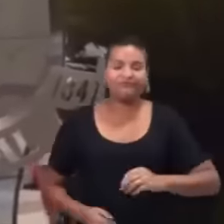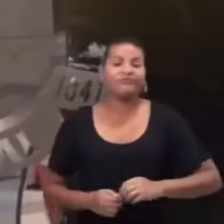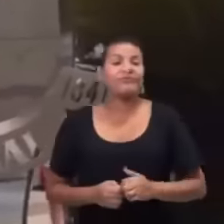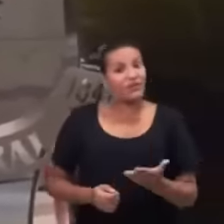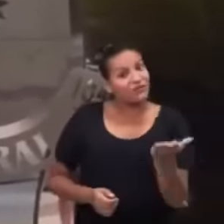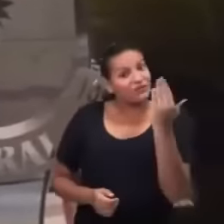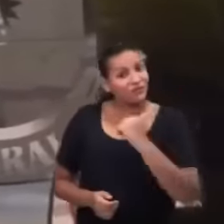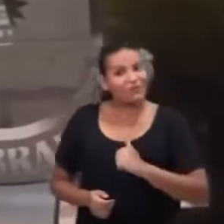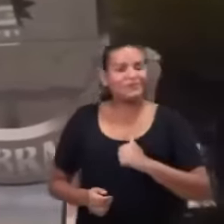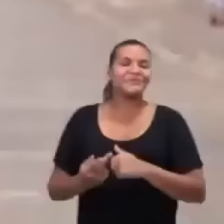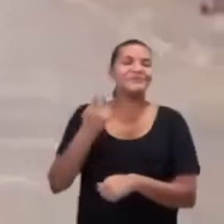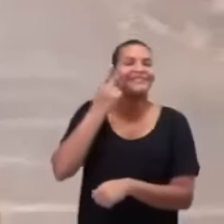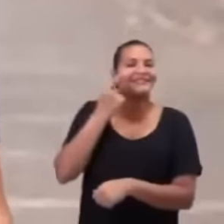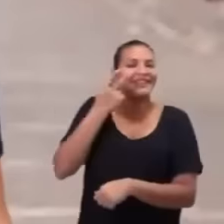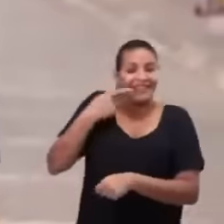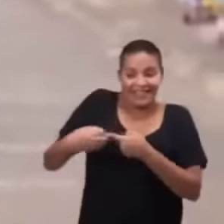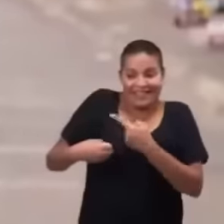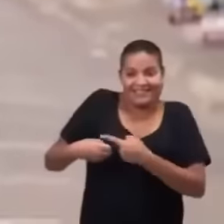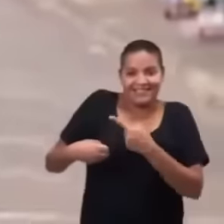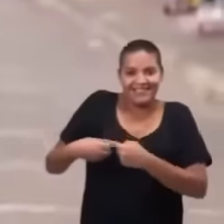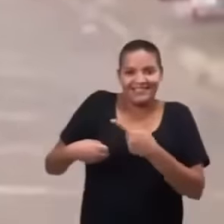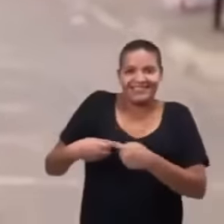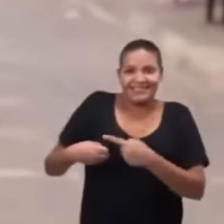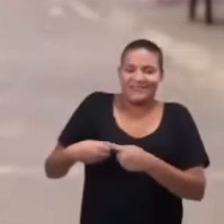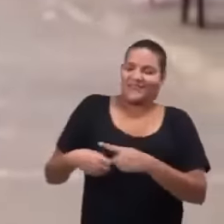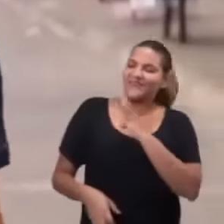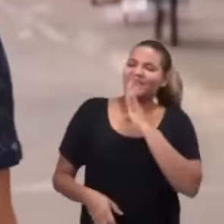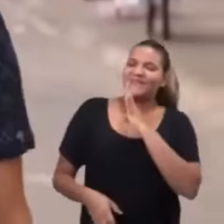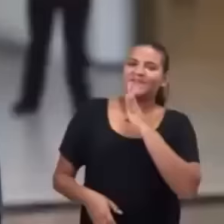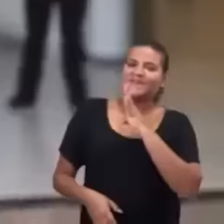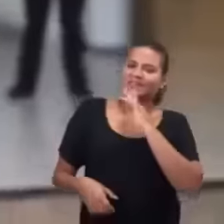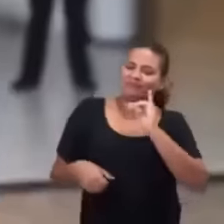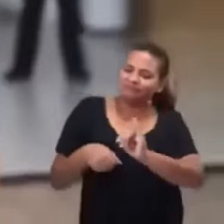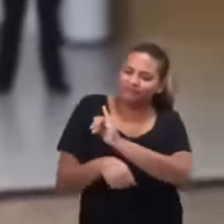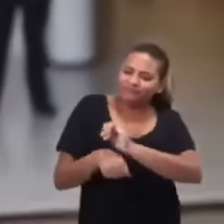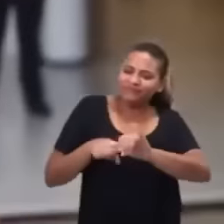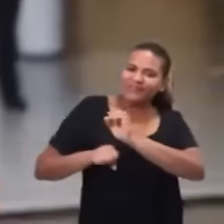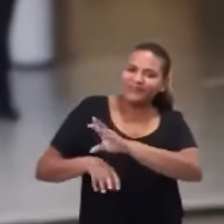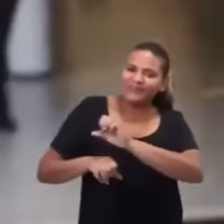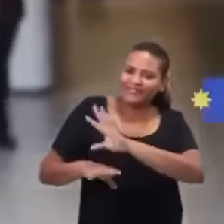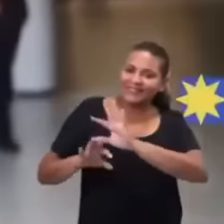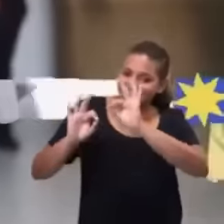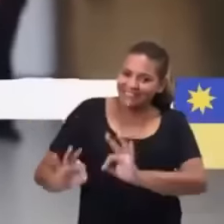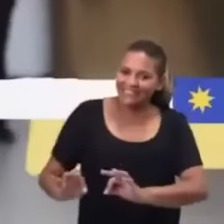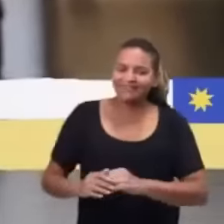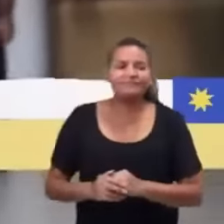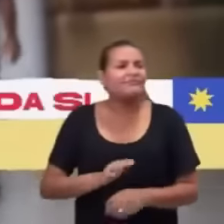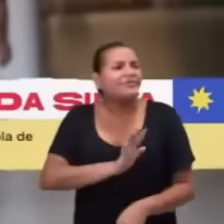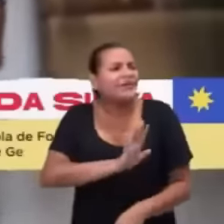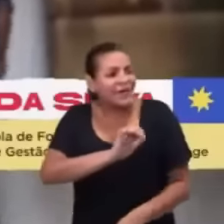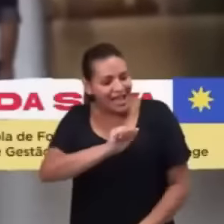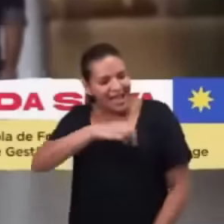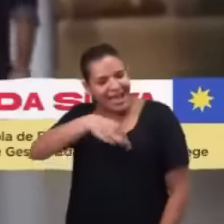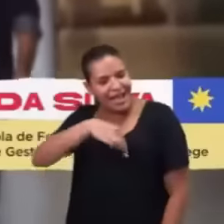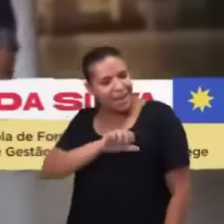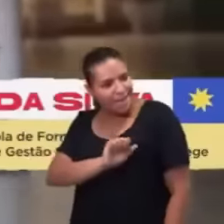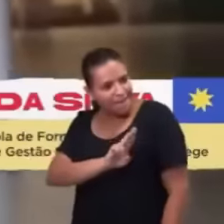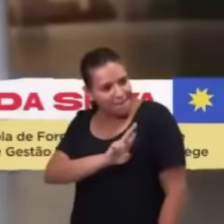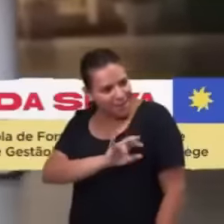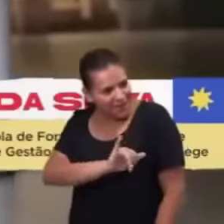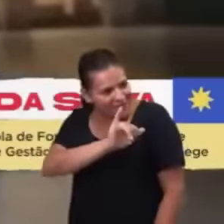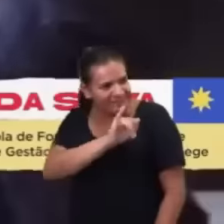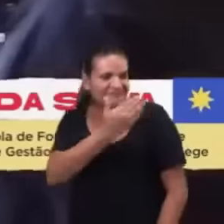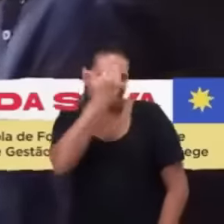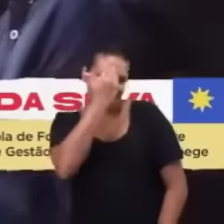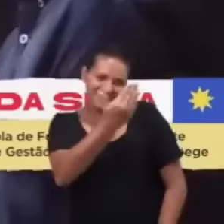do Ceará enquanto descobrimos mais um caso de educação que dá certo. Amaury, obrigada por me receber